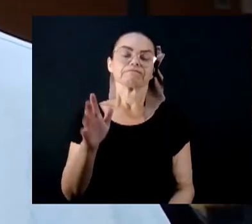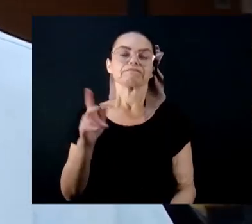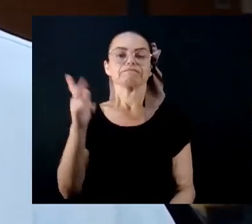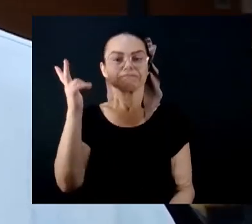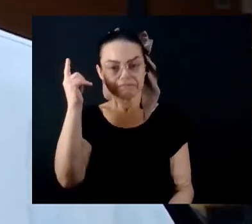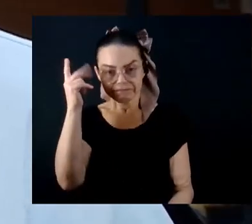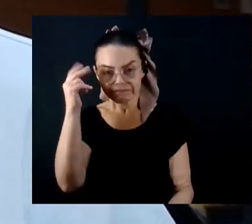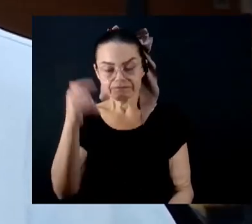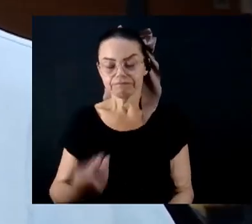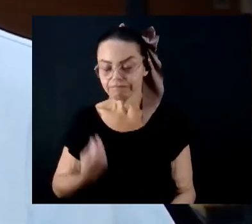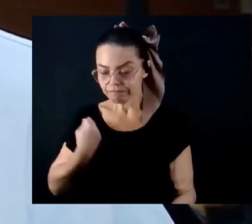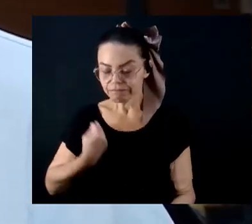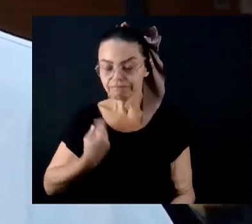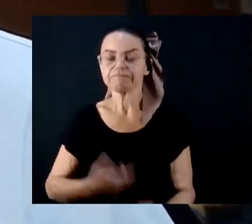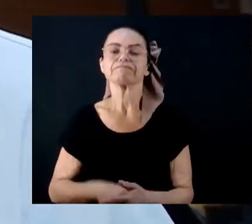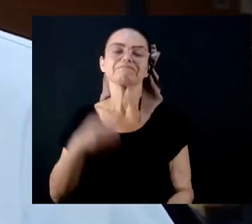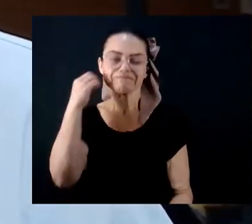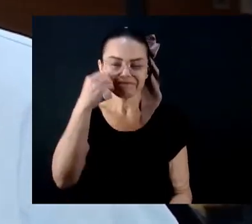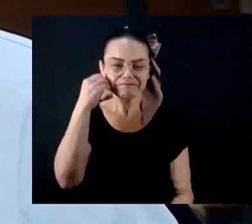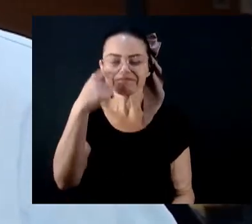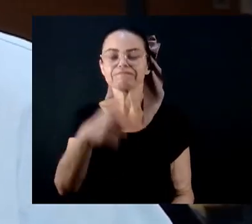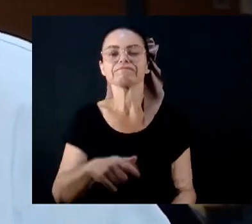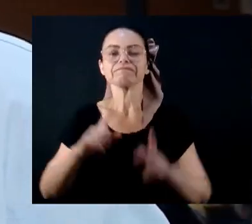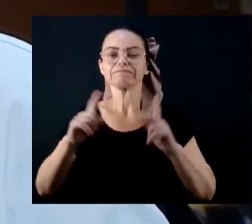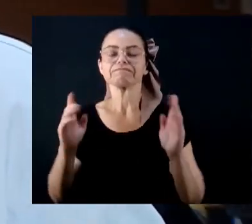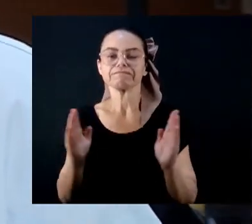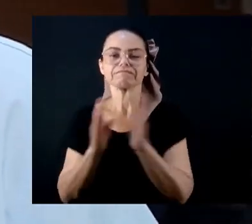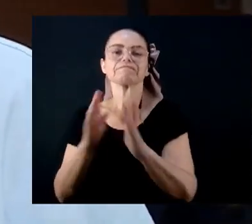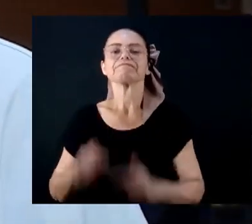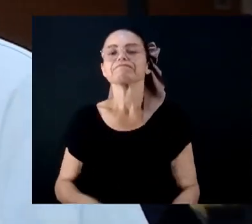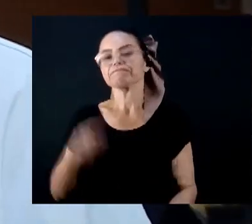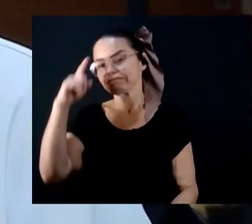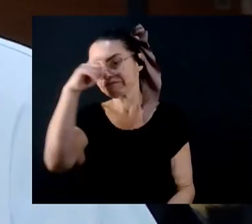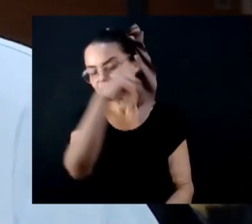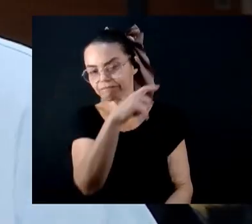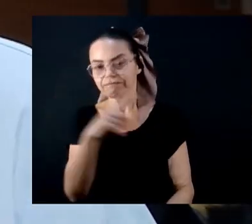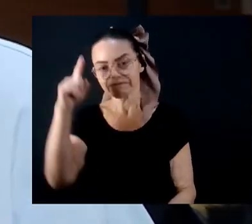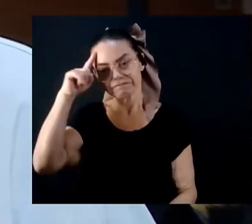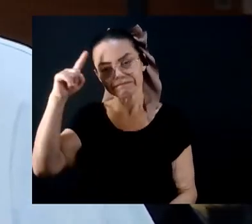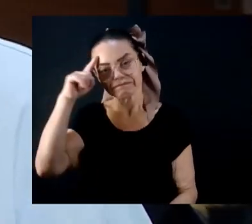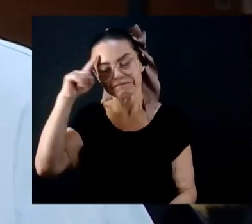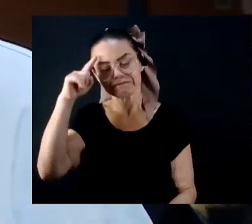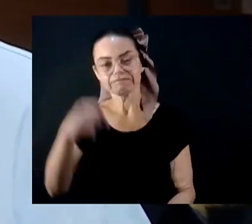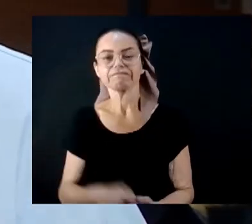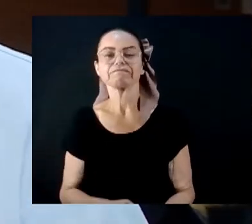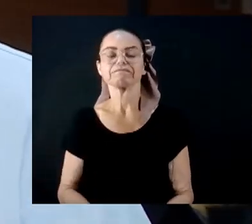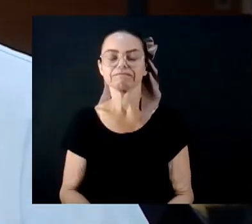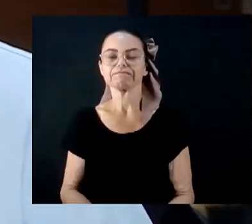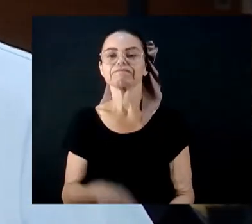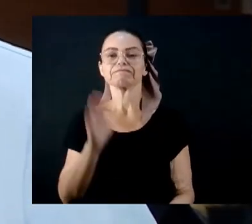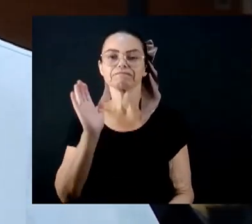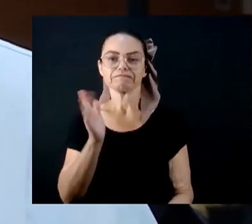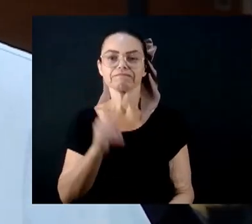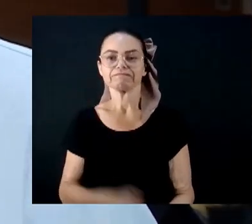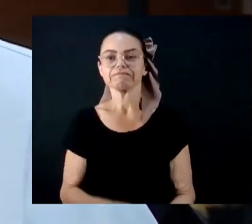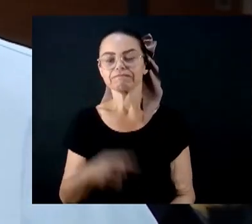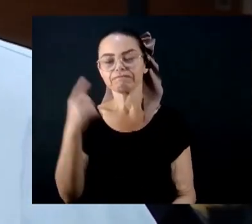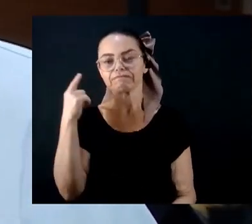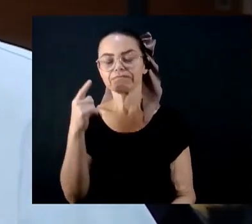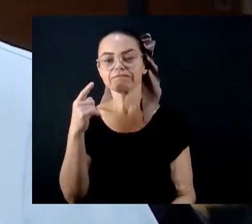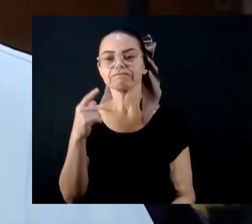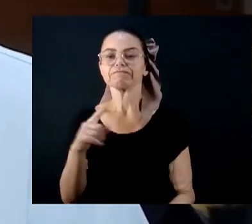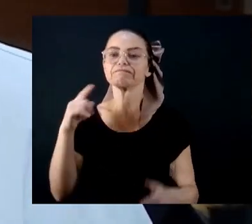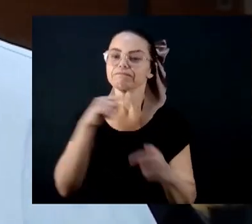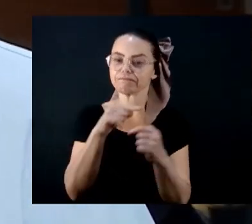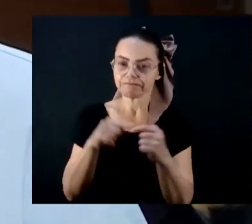vivenciadas, o que eles enfrentam de dificuldade no dia a dia, né? A ideia, a função nossa